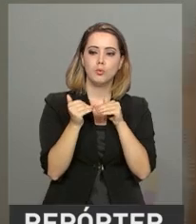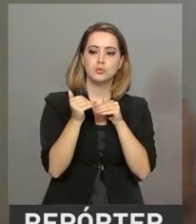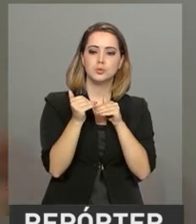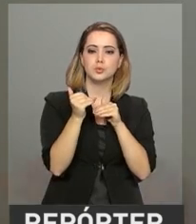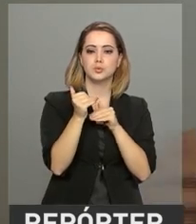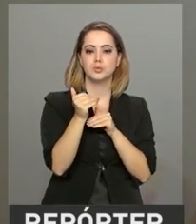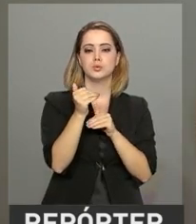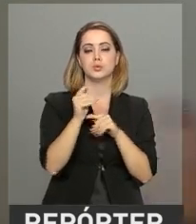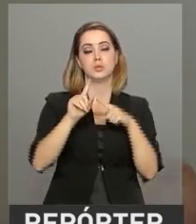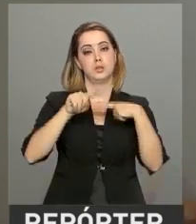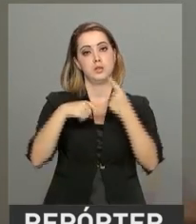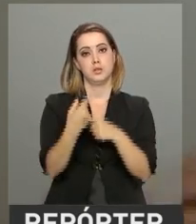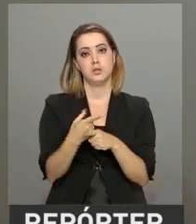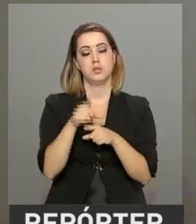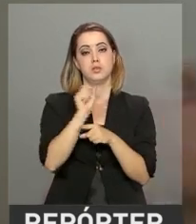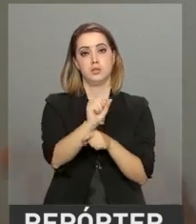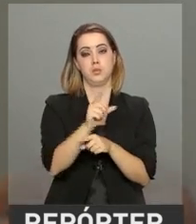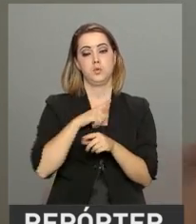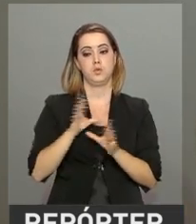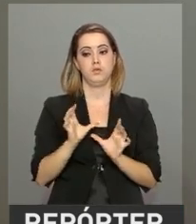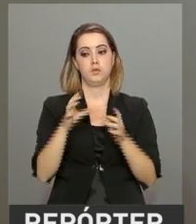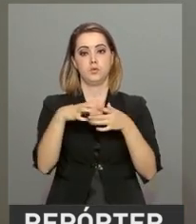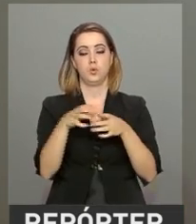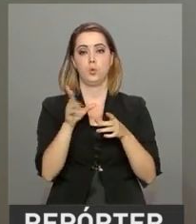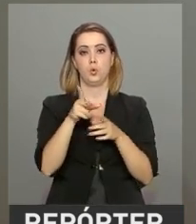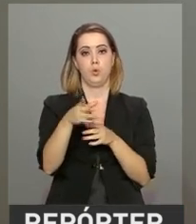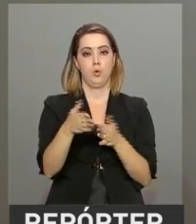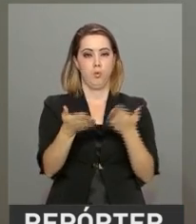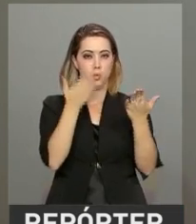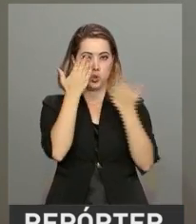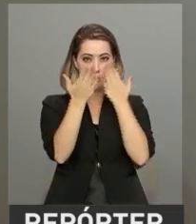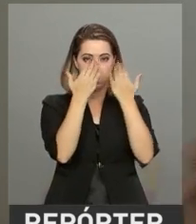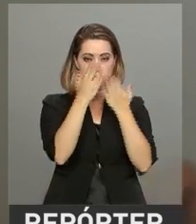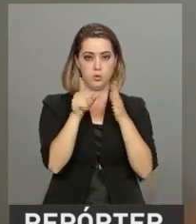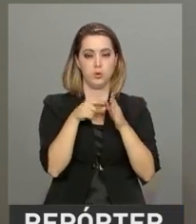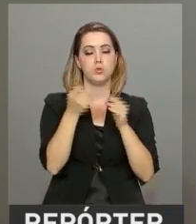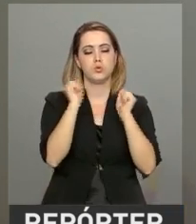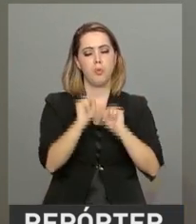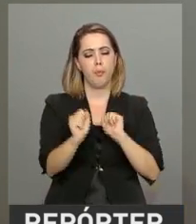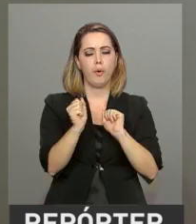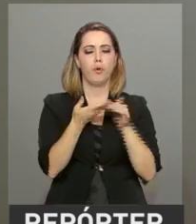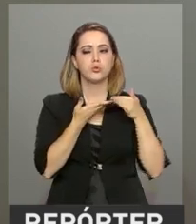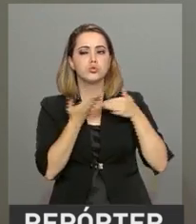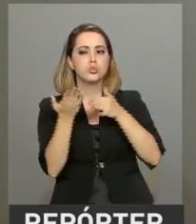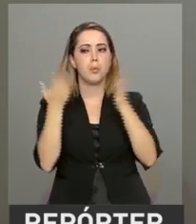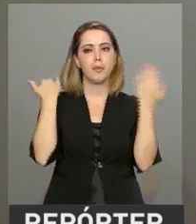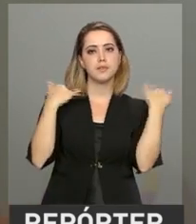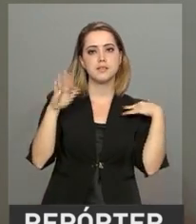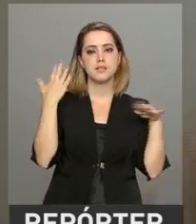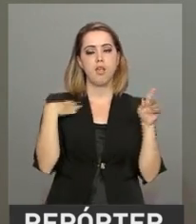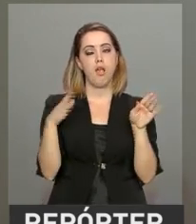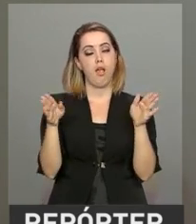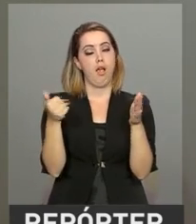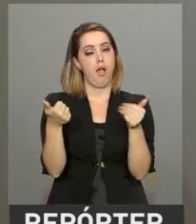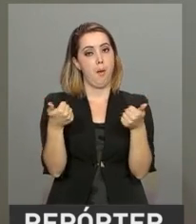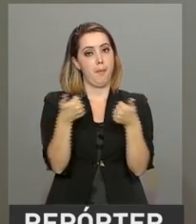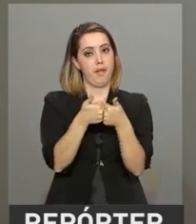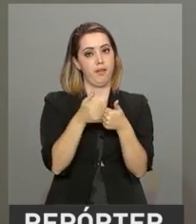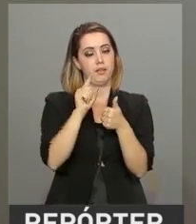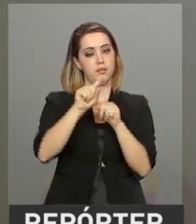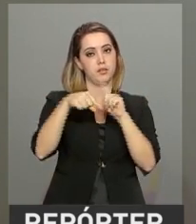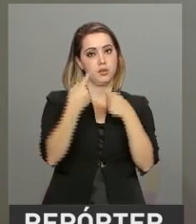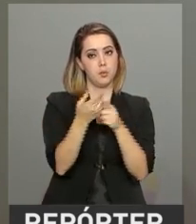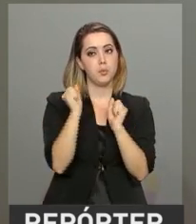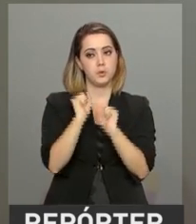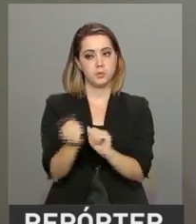mediante autorizações da equipe de psicologia da vara levando para passeios em locais próximo até que eles puderam vir conhecer